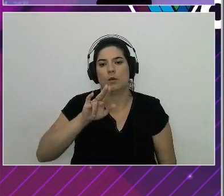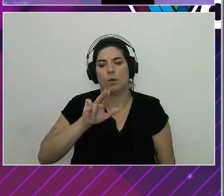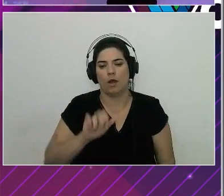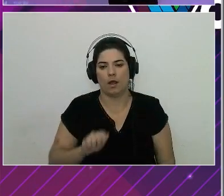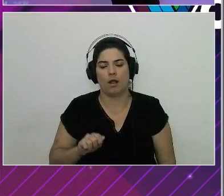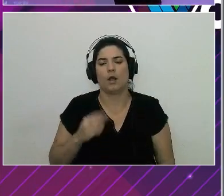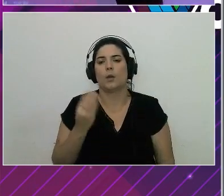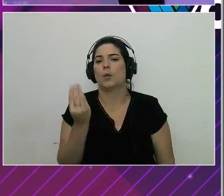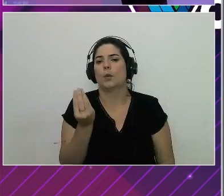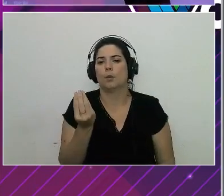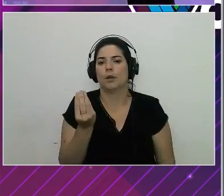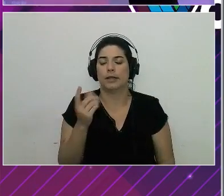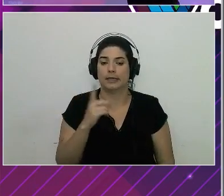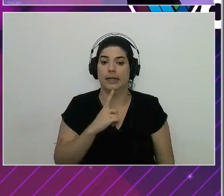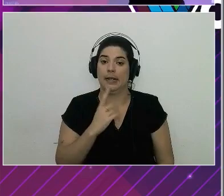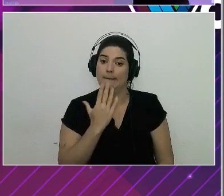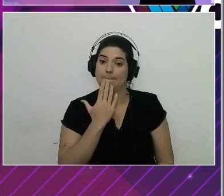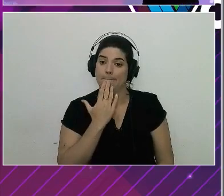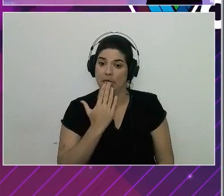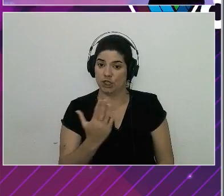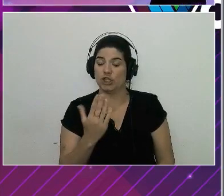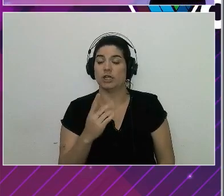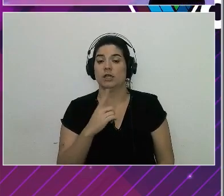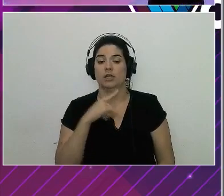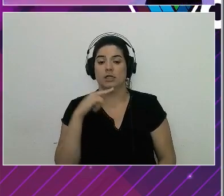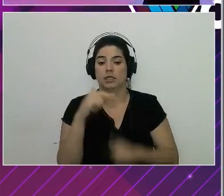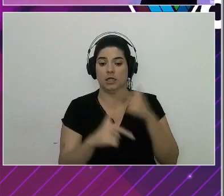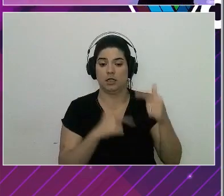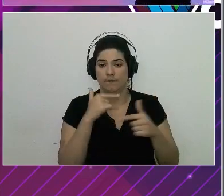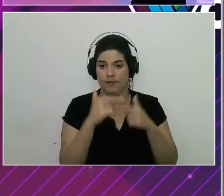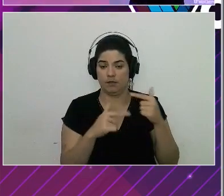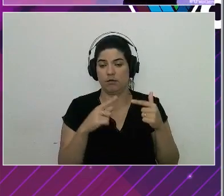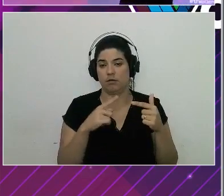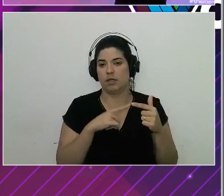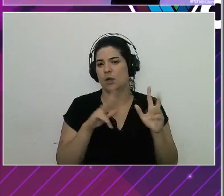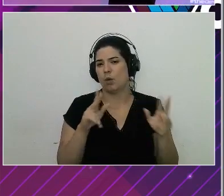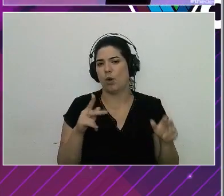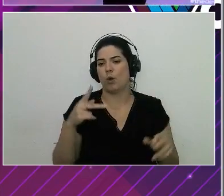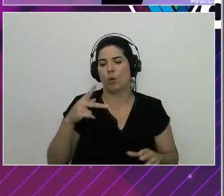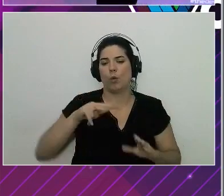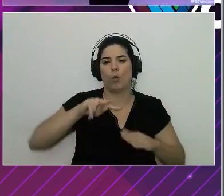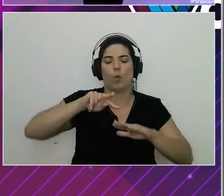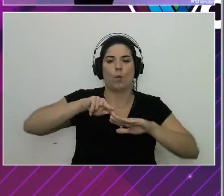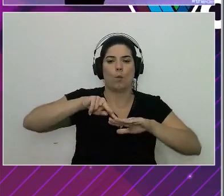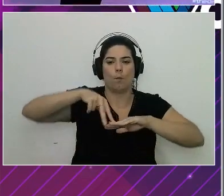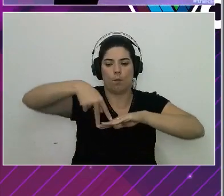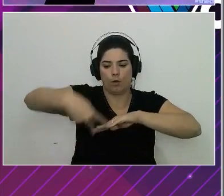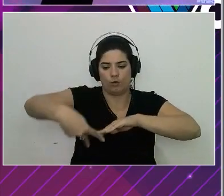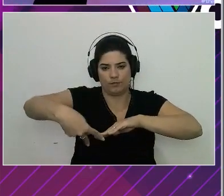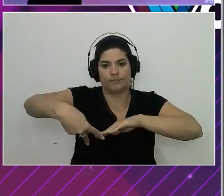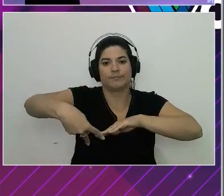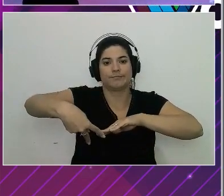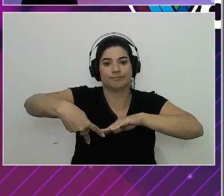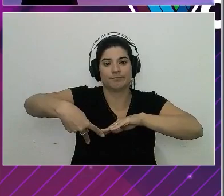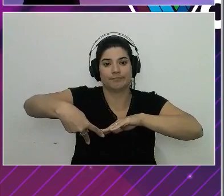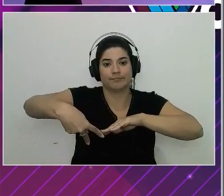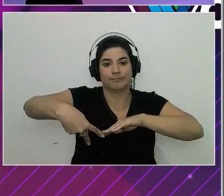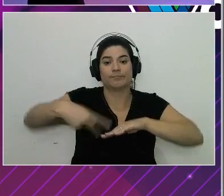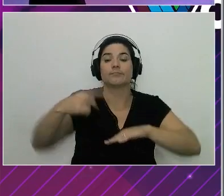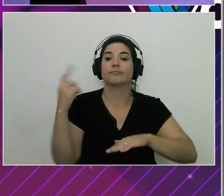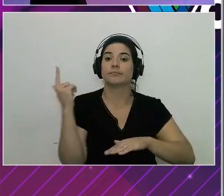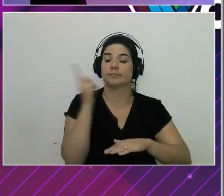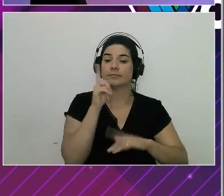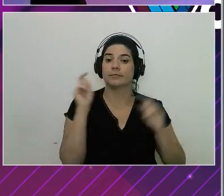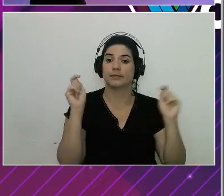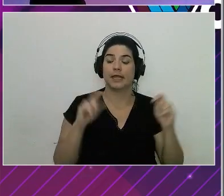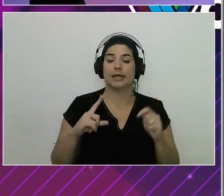uma requisição em um serviço igual o Postman, por exemplo, obter esse resultado da